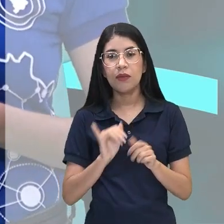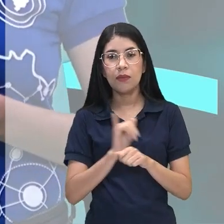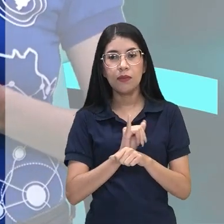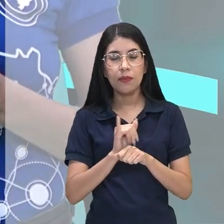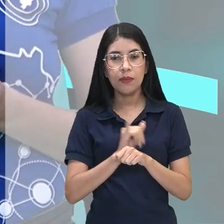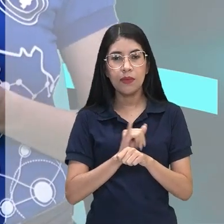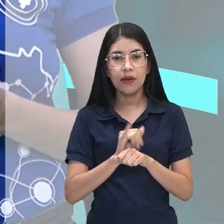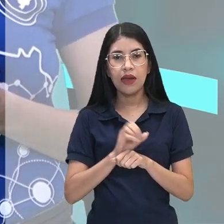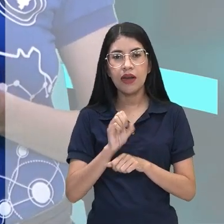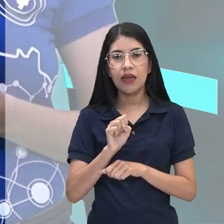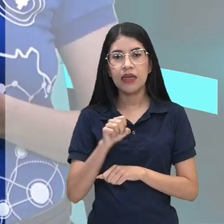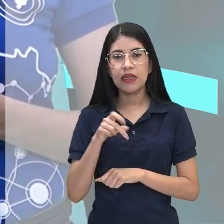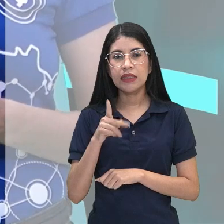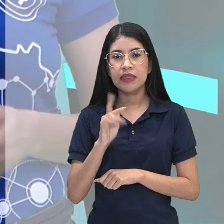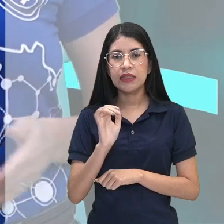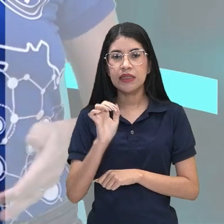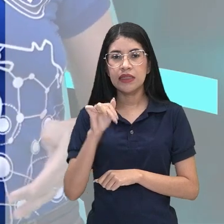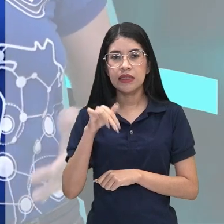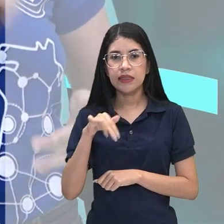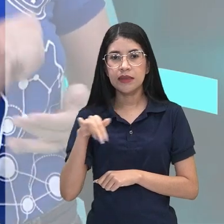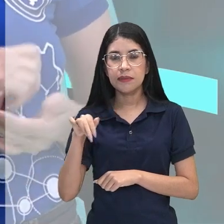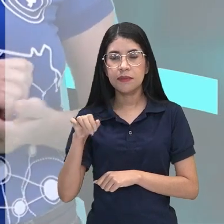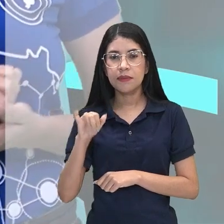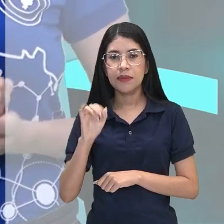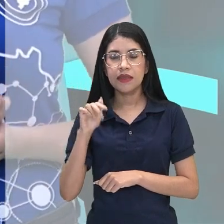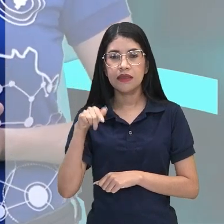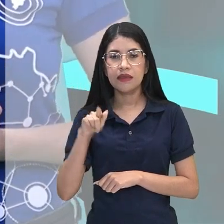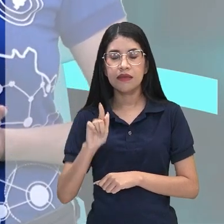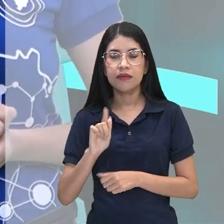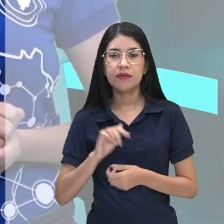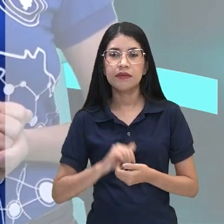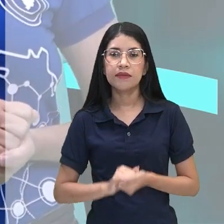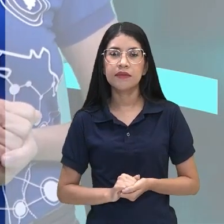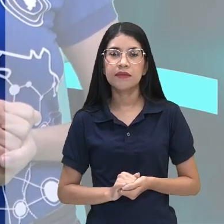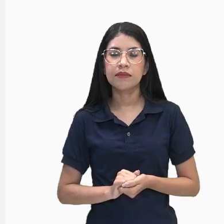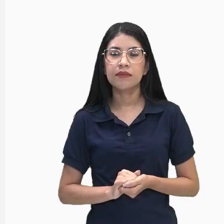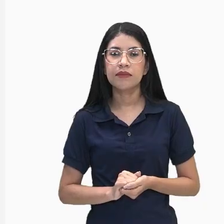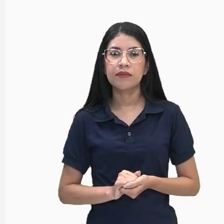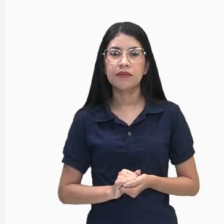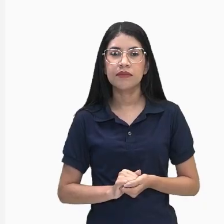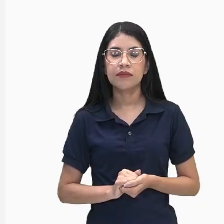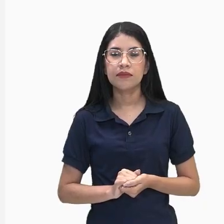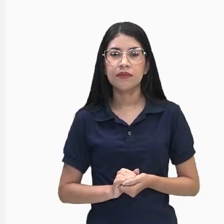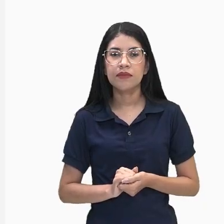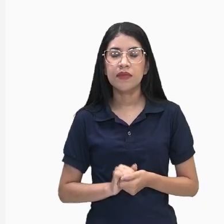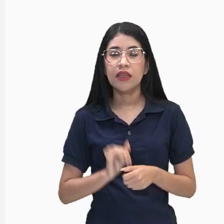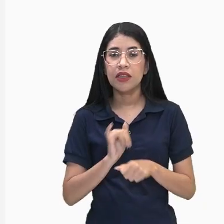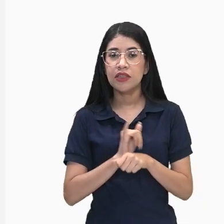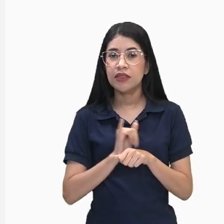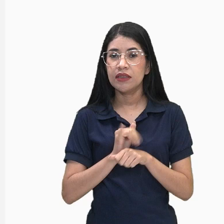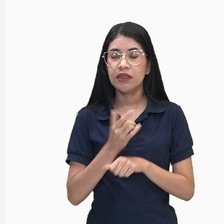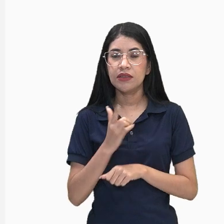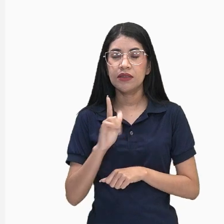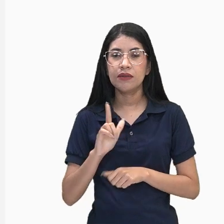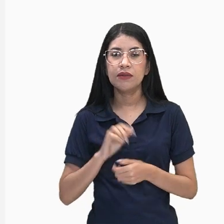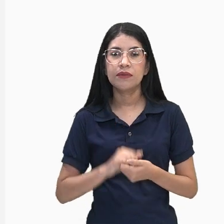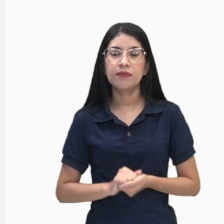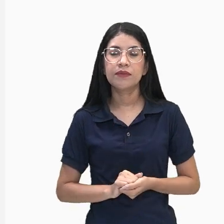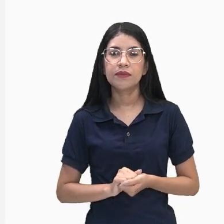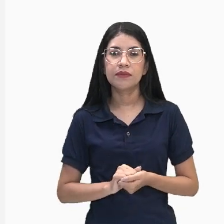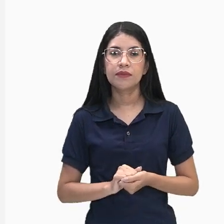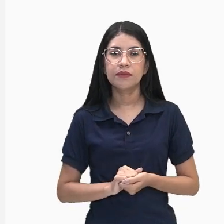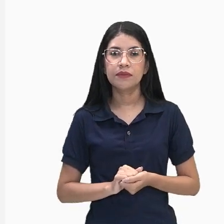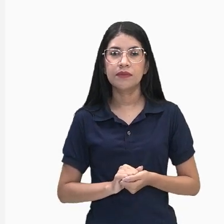leitura skimming. Vamos ver um pouquinho mais sobre outras estratégias. Agora vamos ver sobre a estratégia